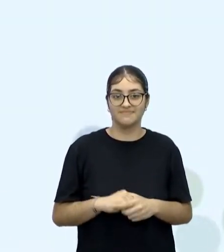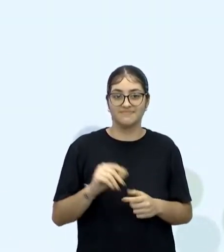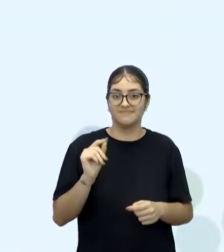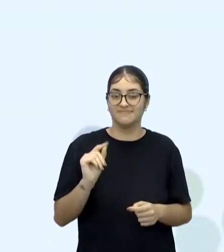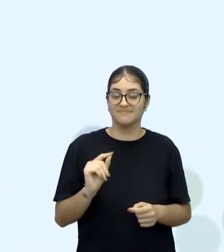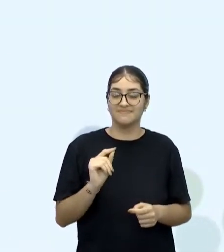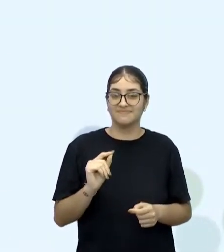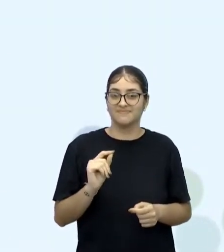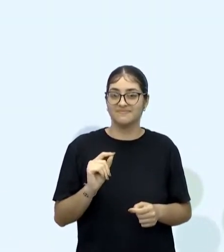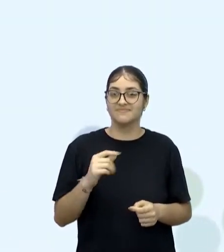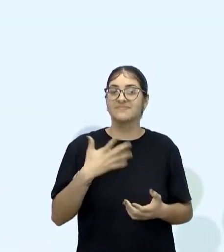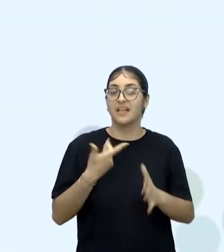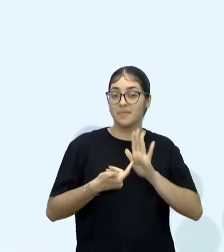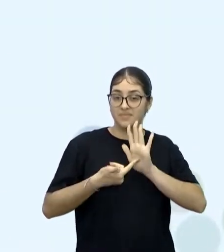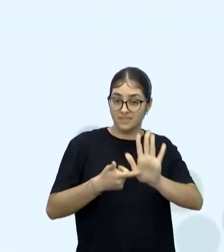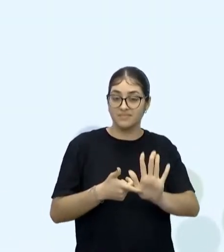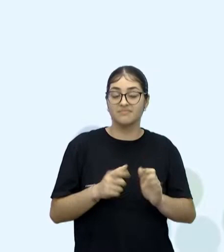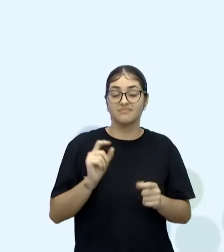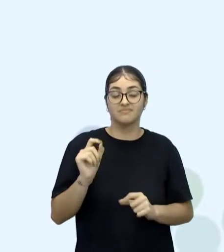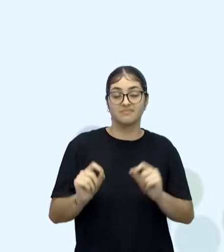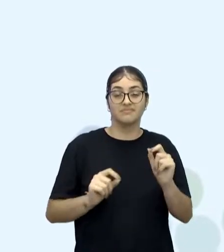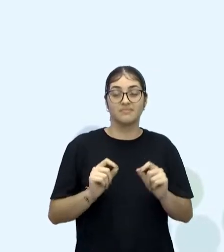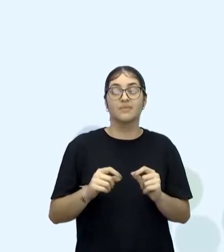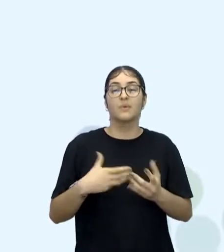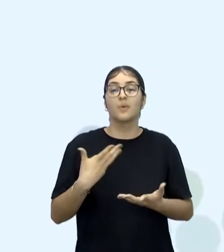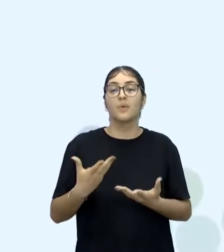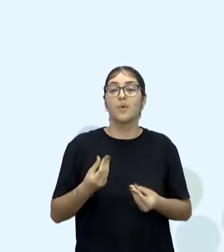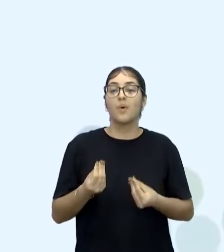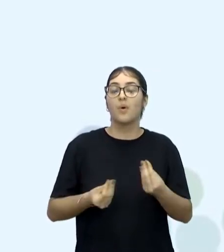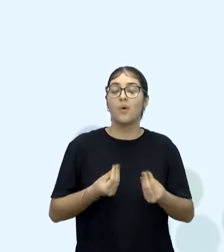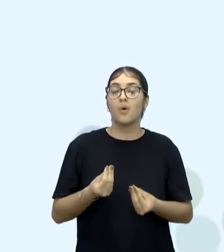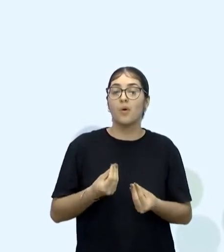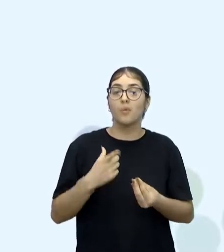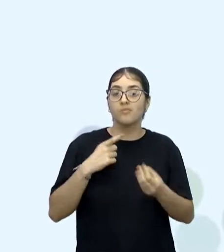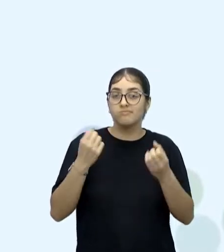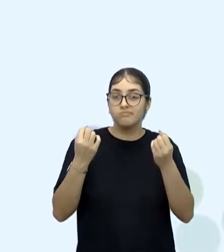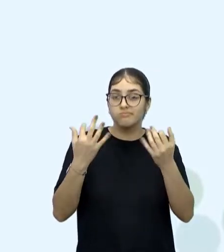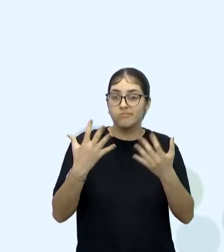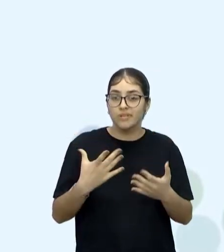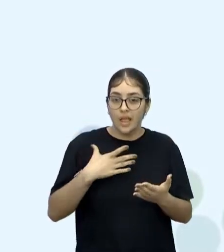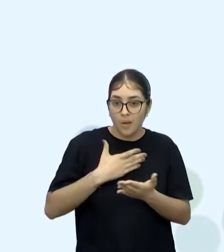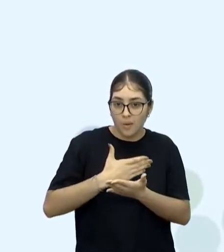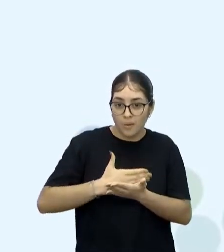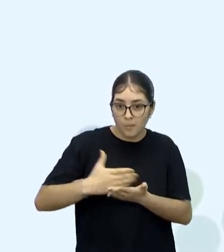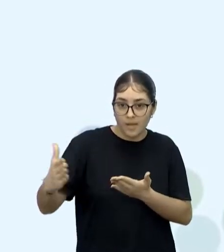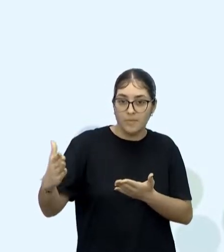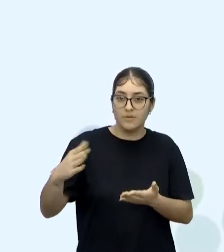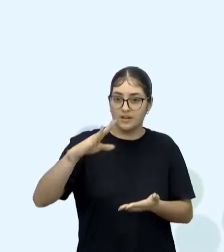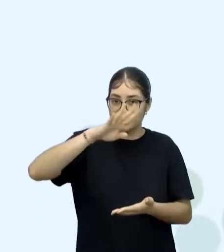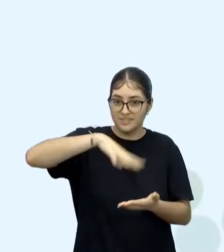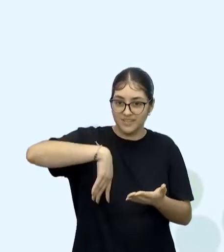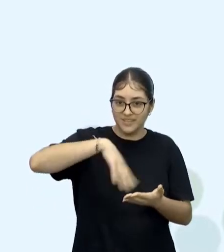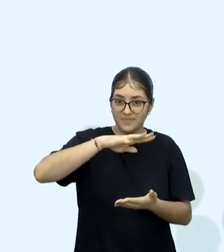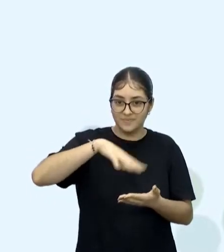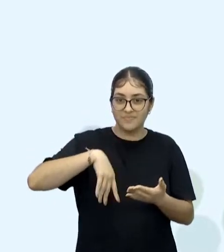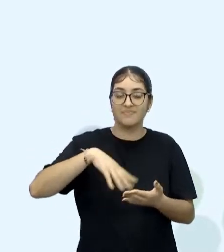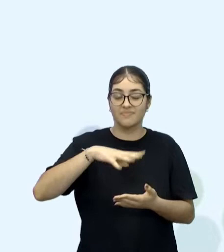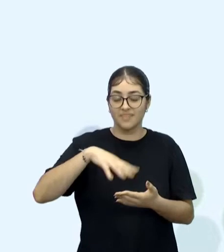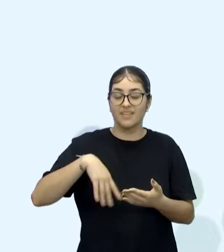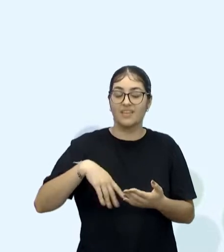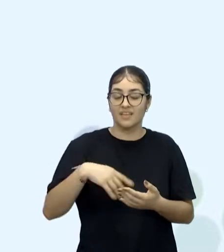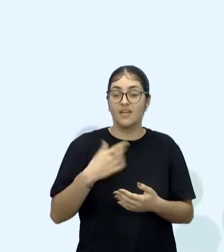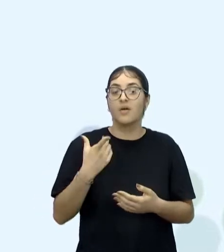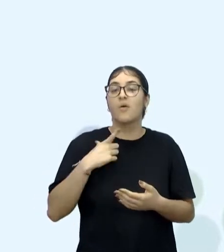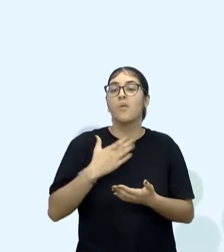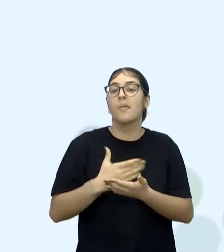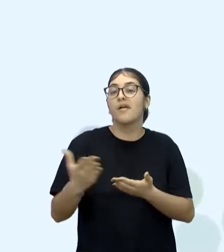Na apresentação, nós vamos apresentar como são descritos o início e o fim de uma programação, né? O que